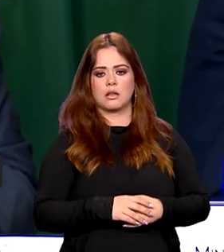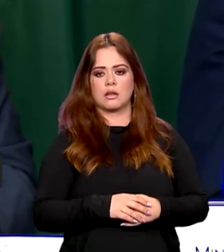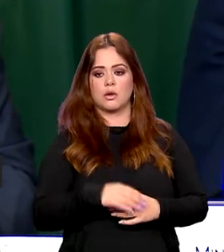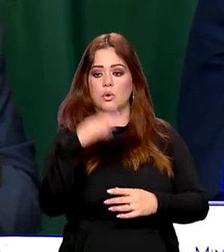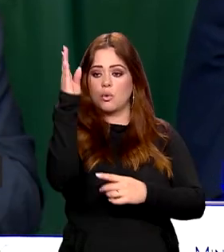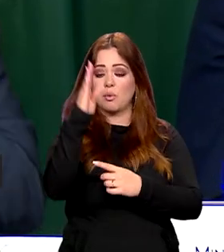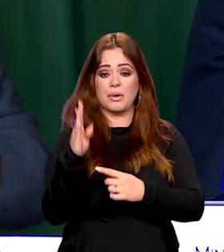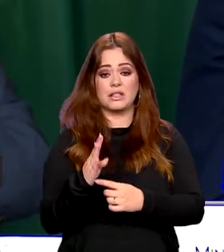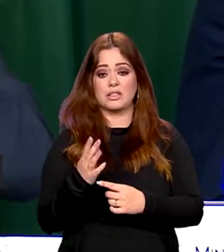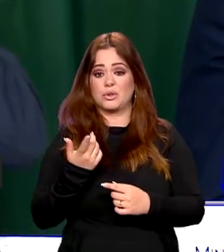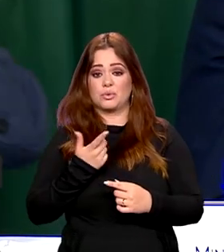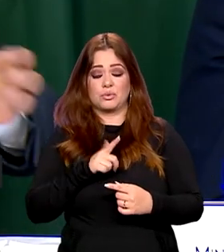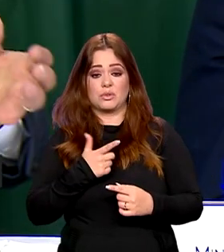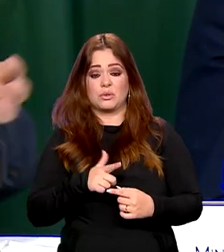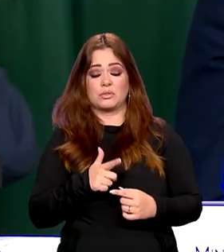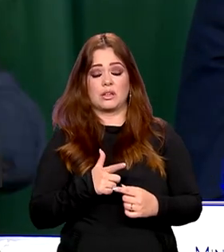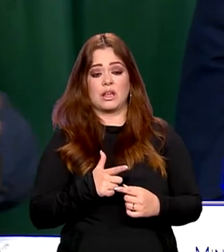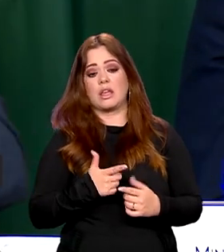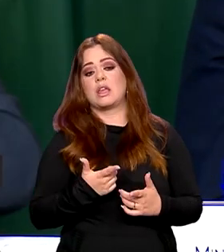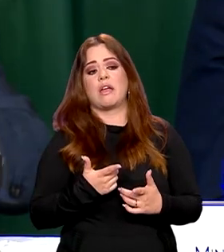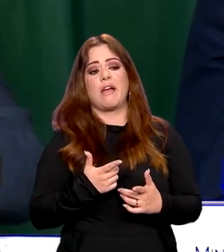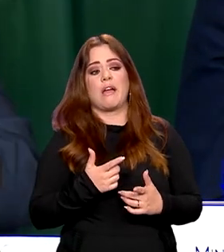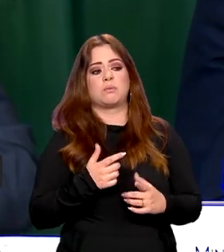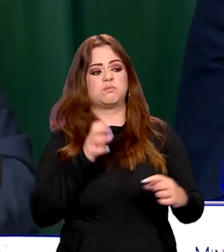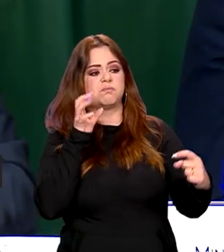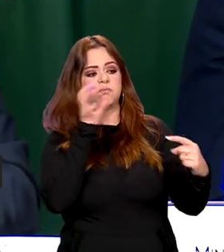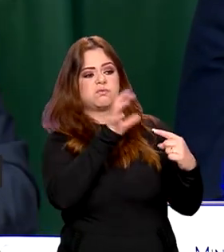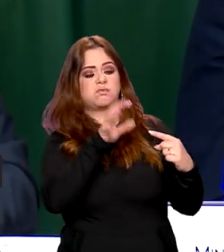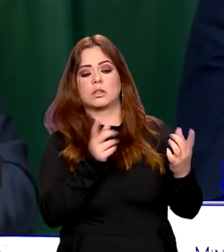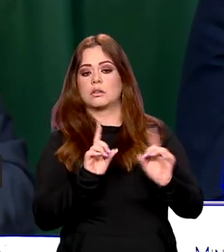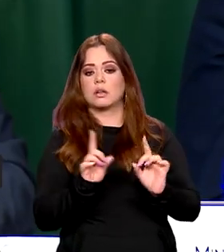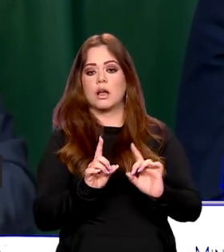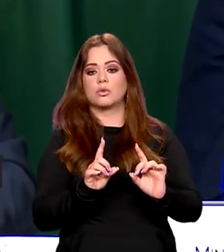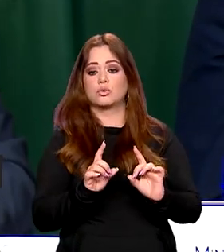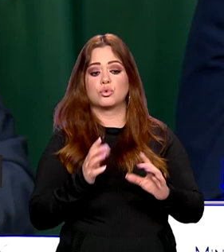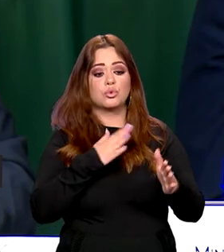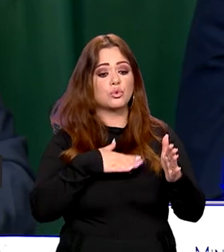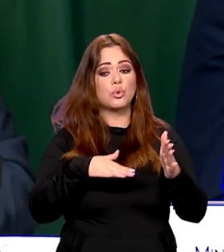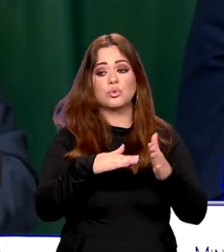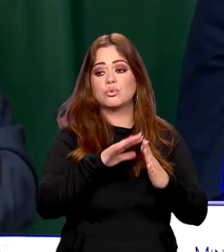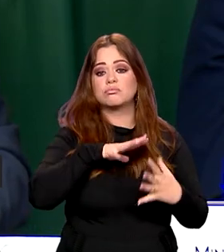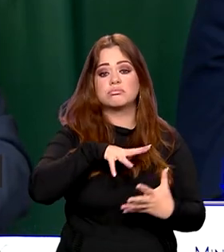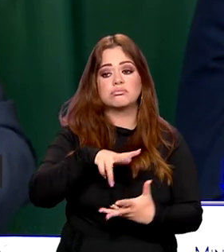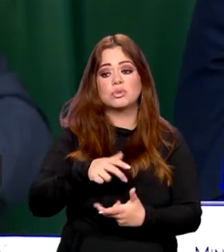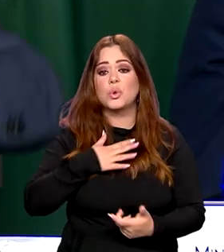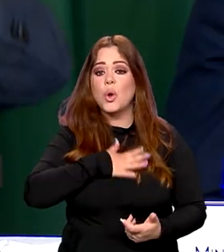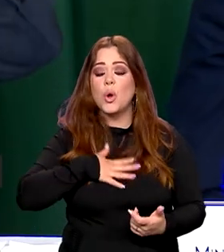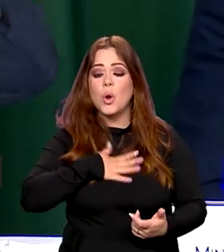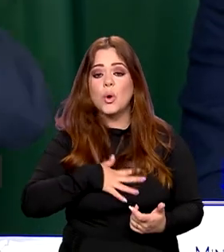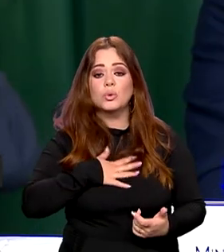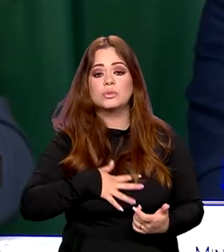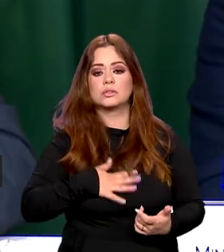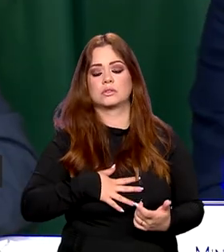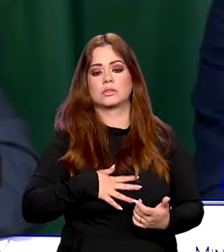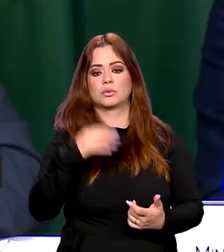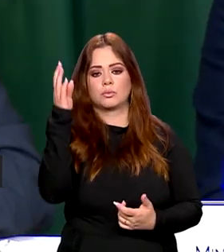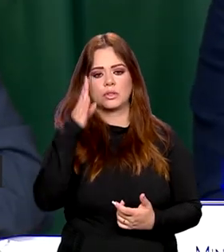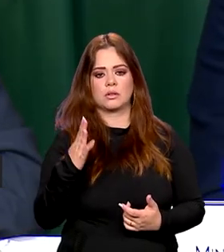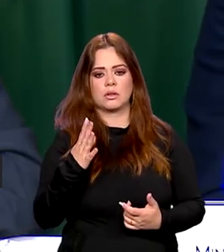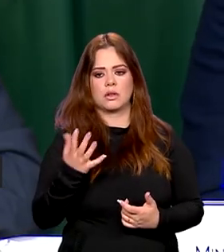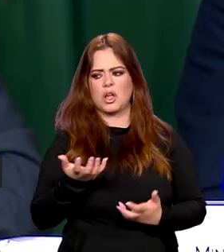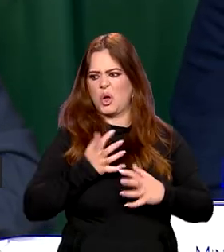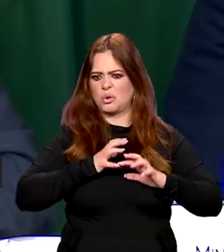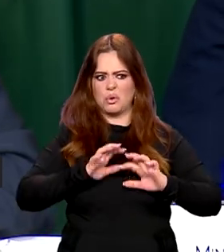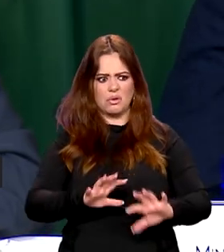ninguém. O Brasil gosta de todo mundo e todo mundo gosta do Brasil. E é por isso que eu não quero me meter na questão da guerra